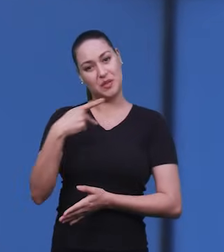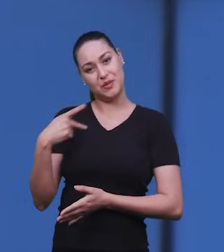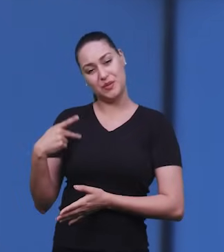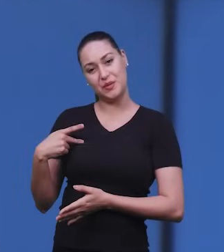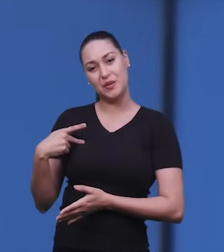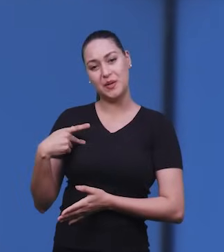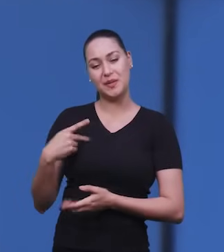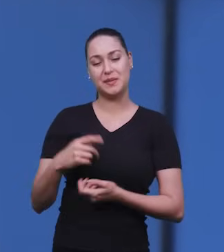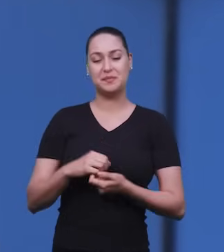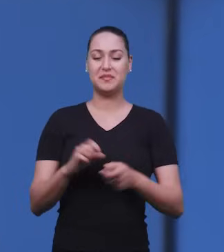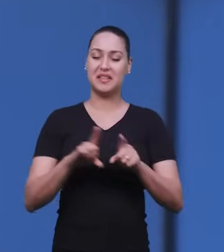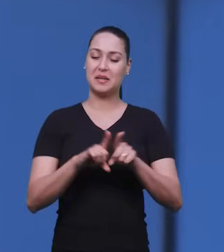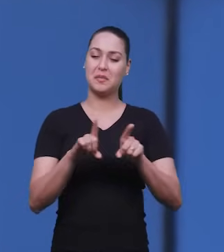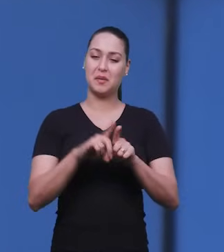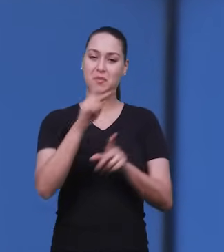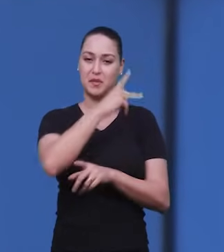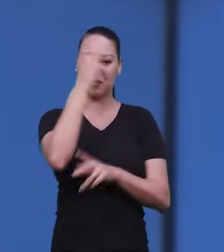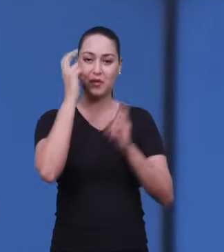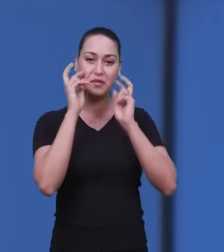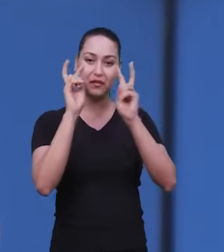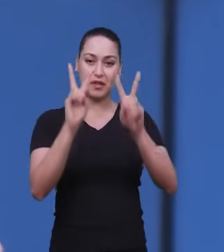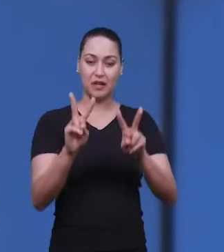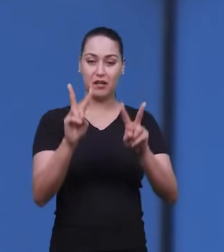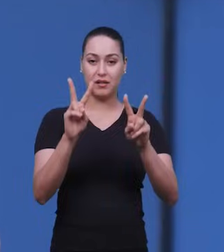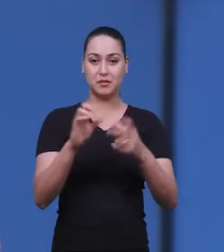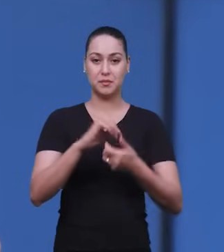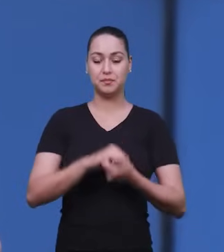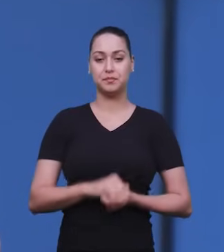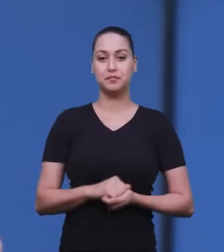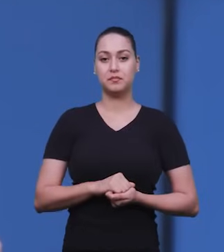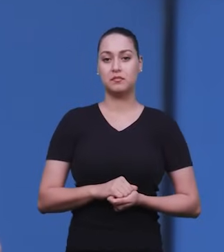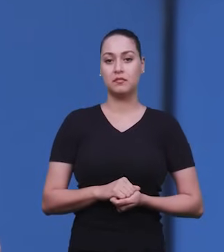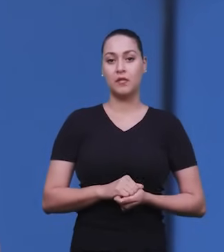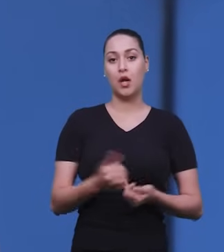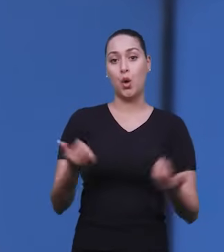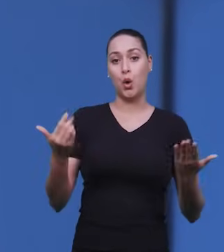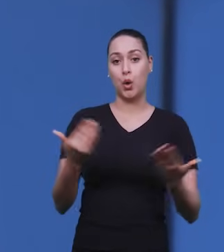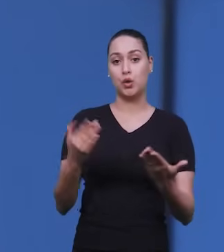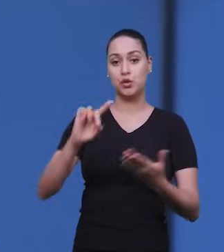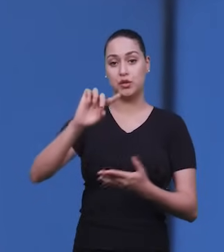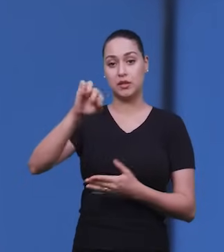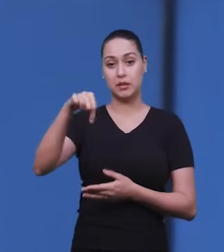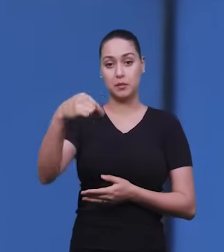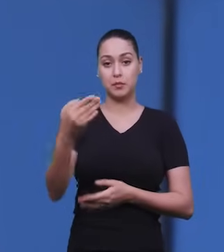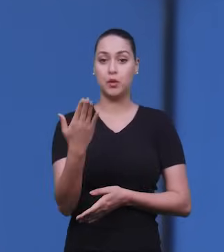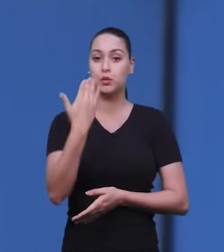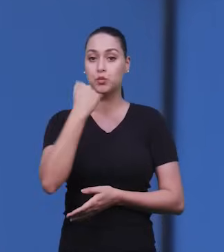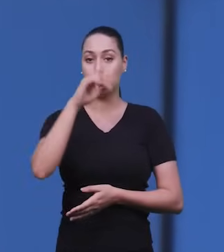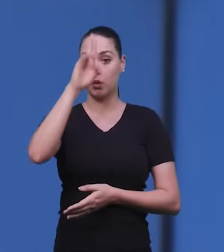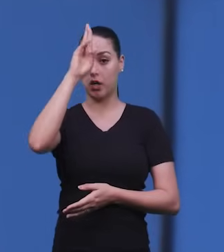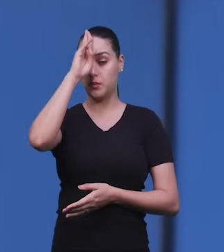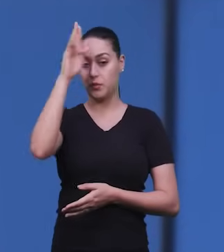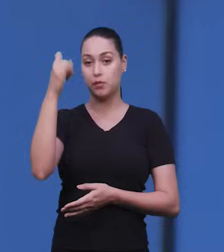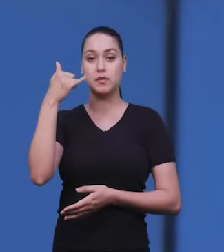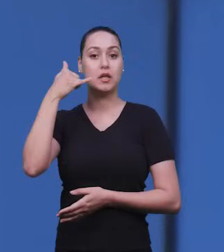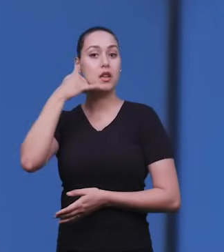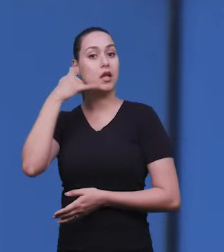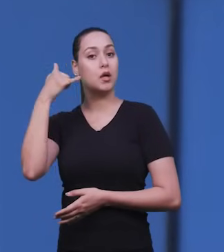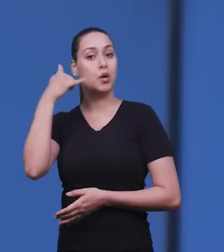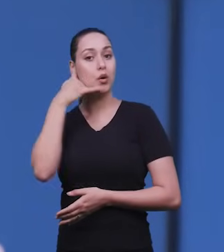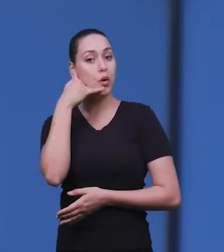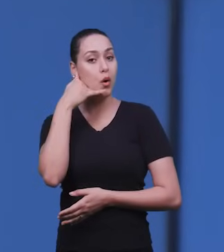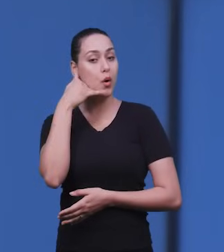assistem. Hoje, logo após almoço, me ligou uma jovem